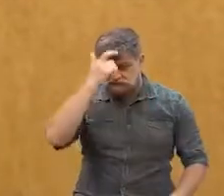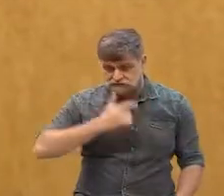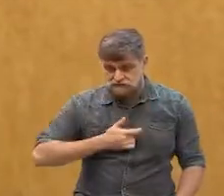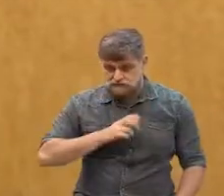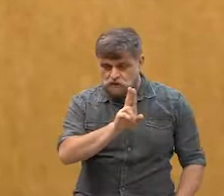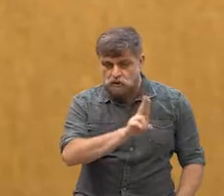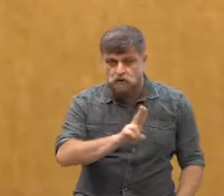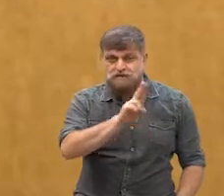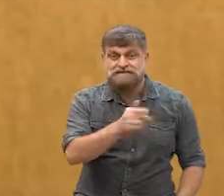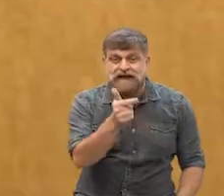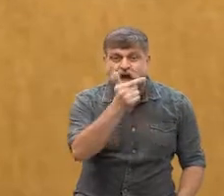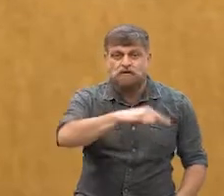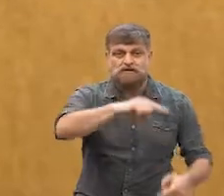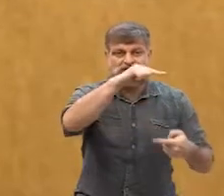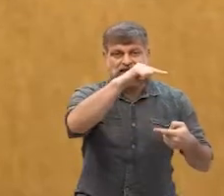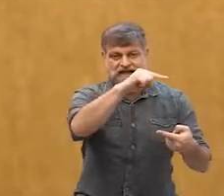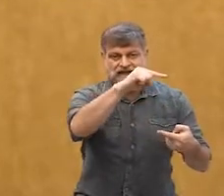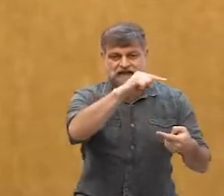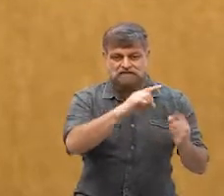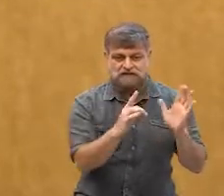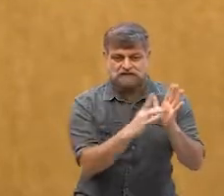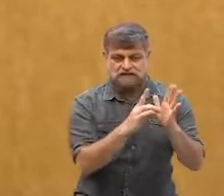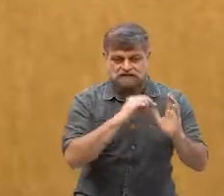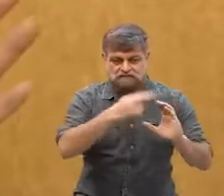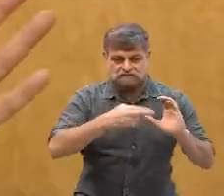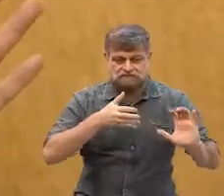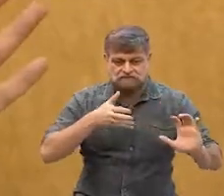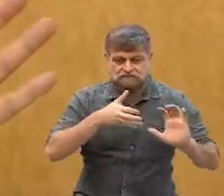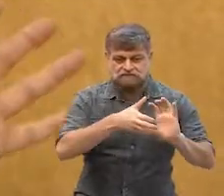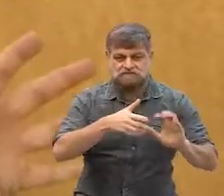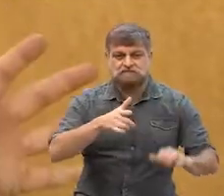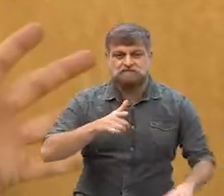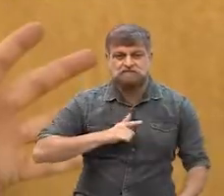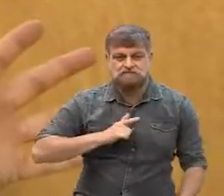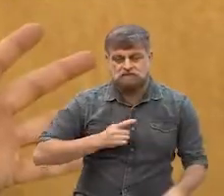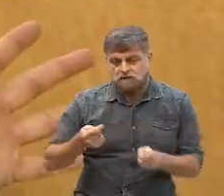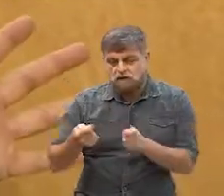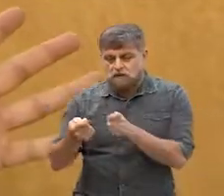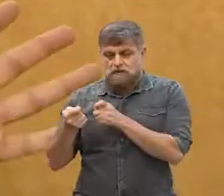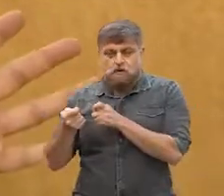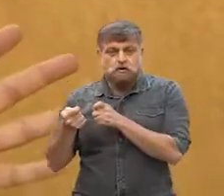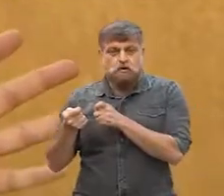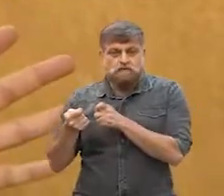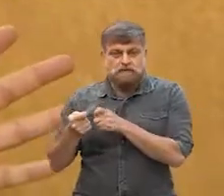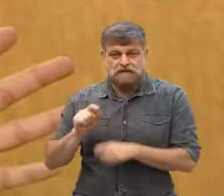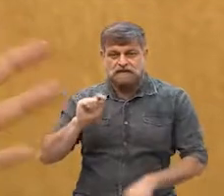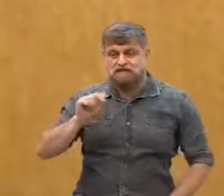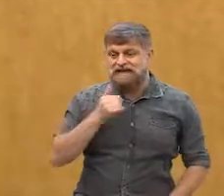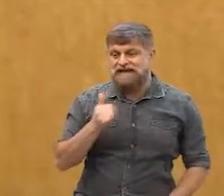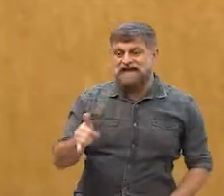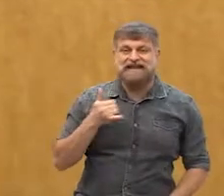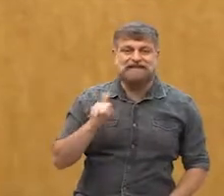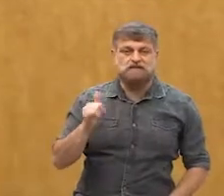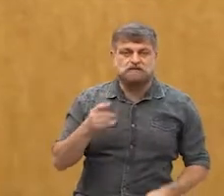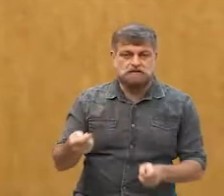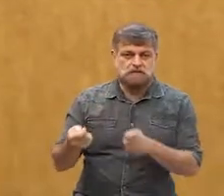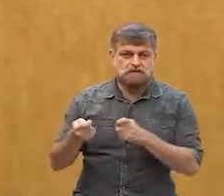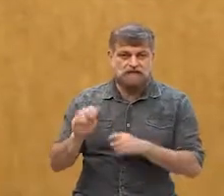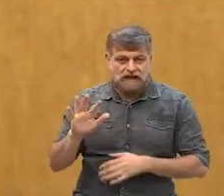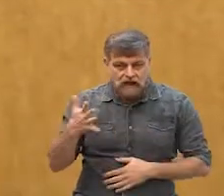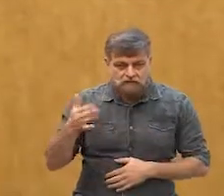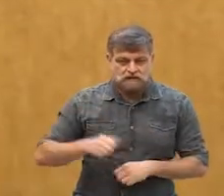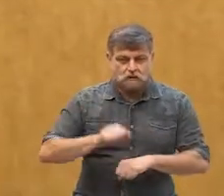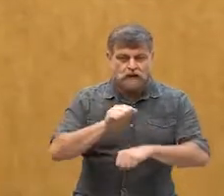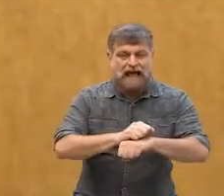reutilizo essa garrafa, ou reciclo essa garrafa, eu tenho uma economia estrondosa de energia, que é o que ocorre com o